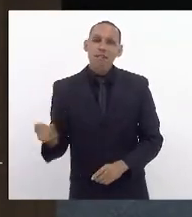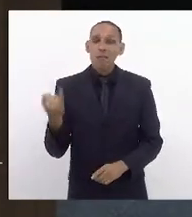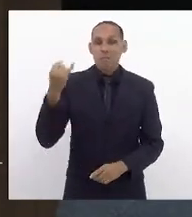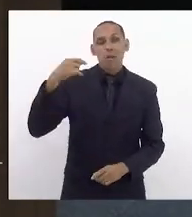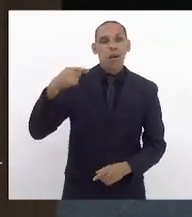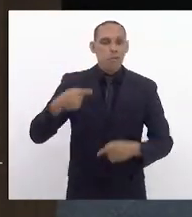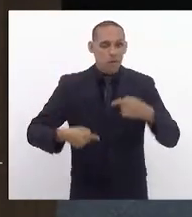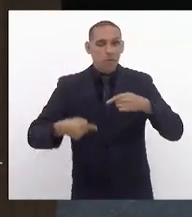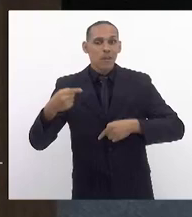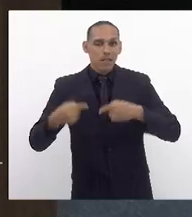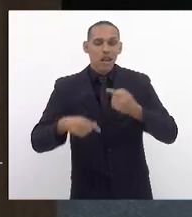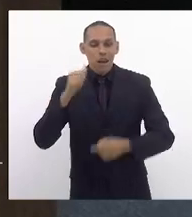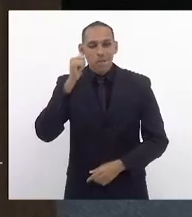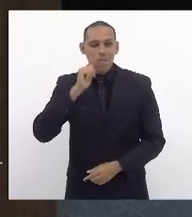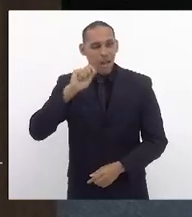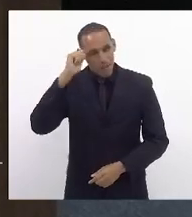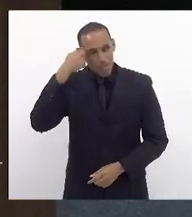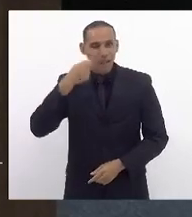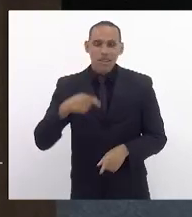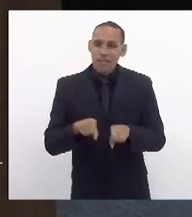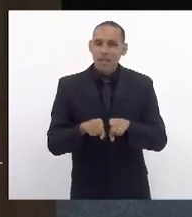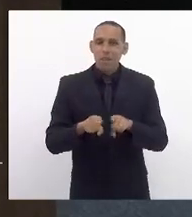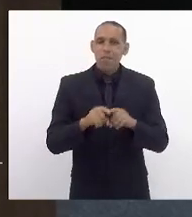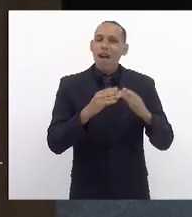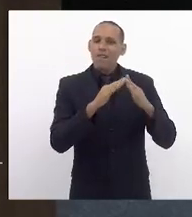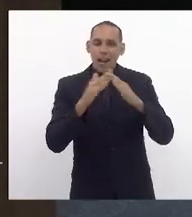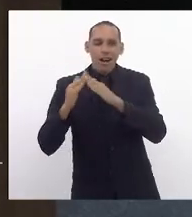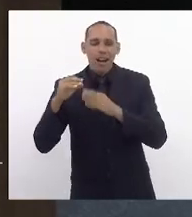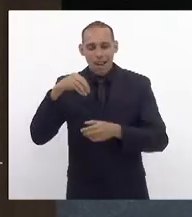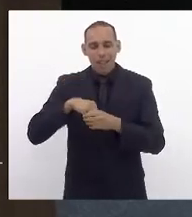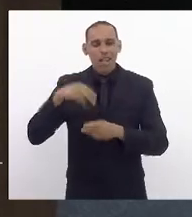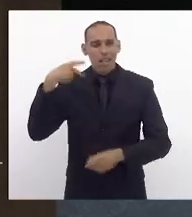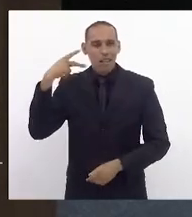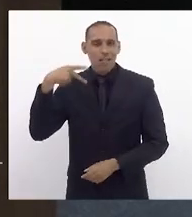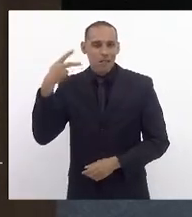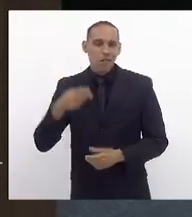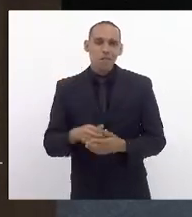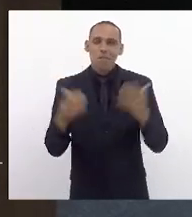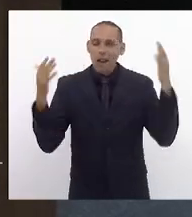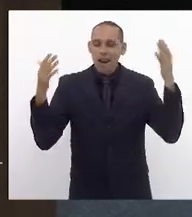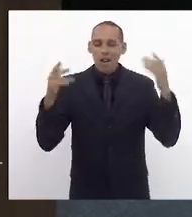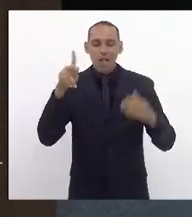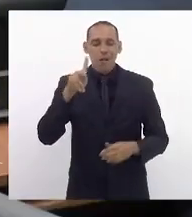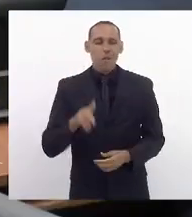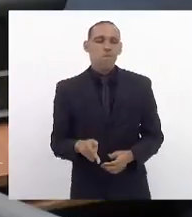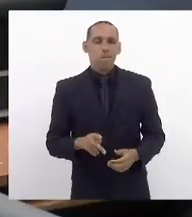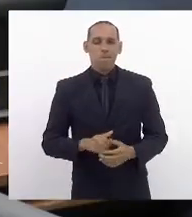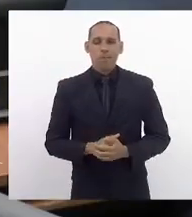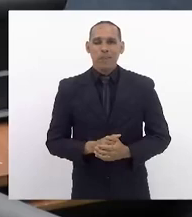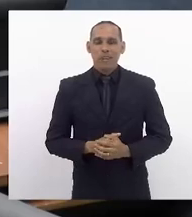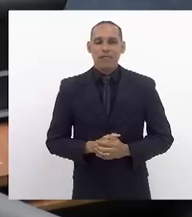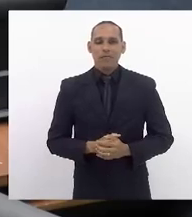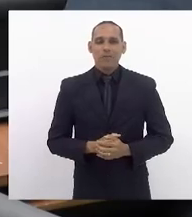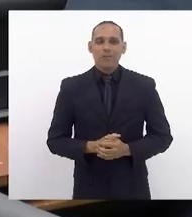política das mulheres pretas e faveladas dentro do parlamento. Parabéns, senhor presidente.